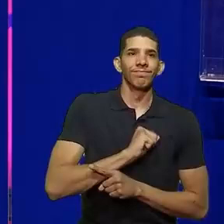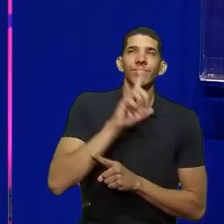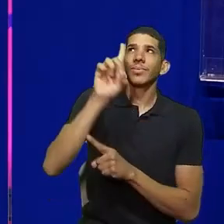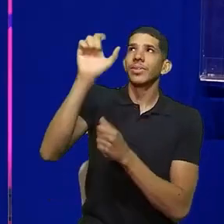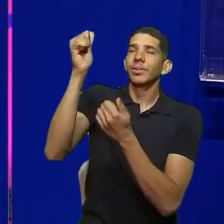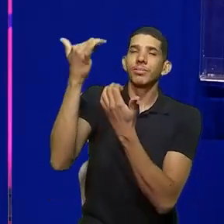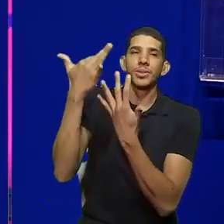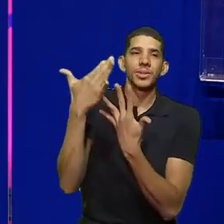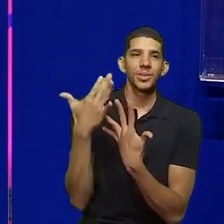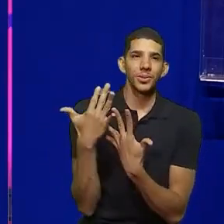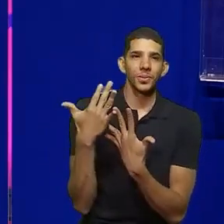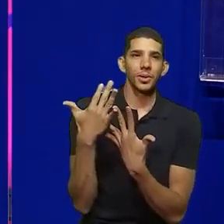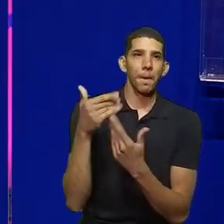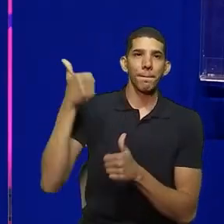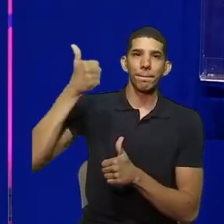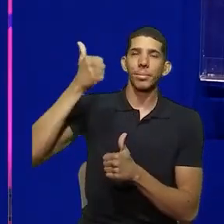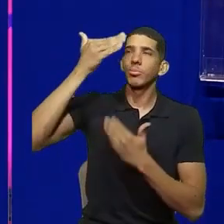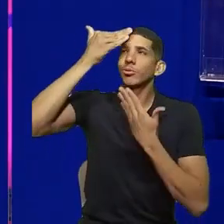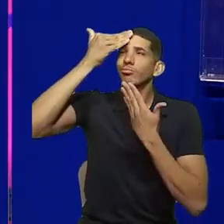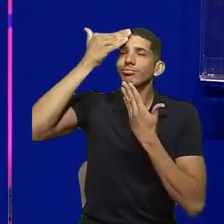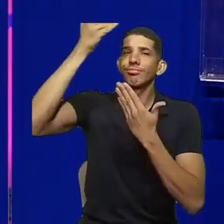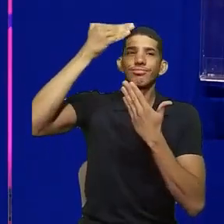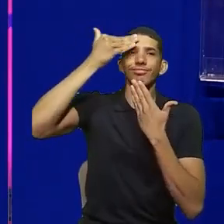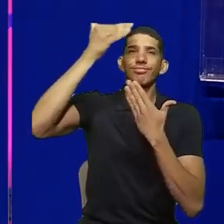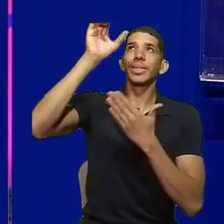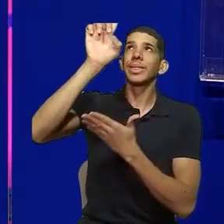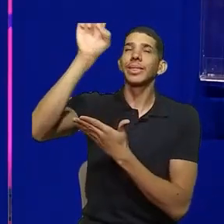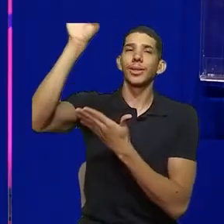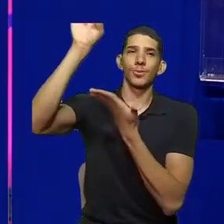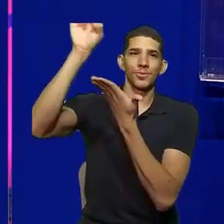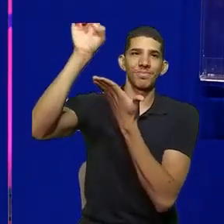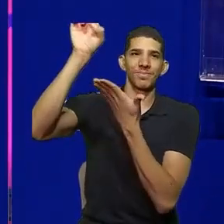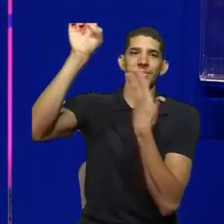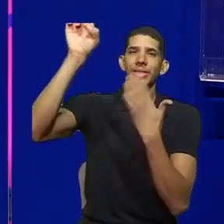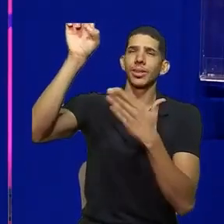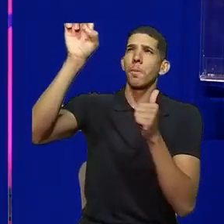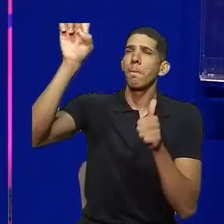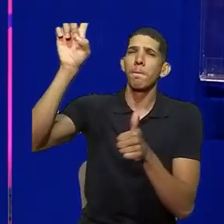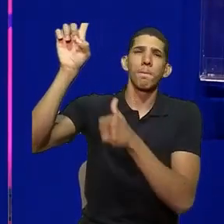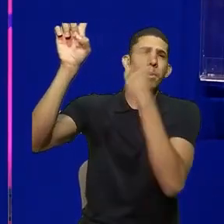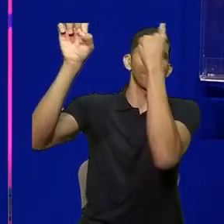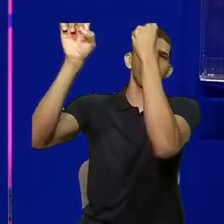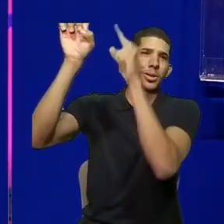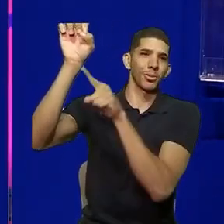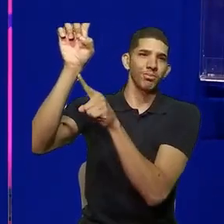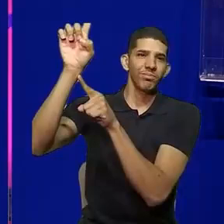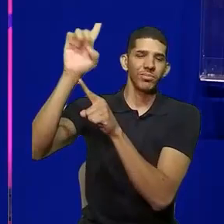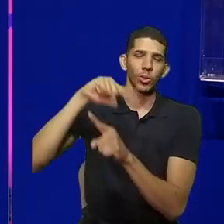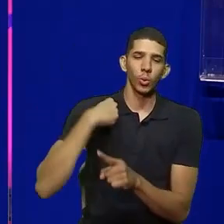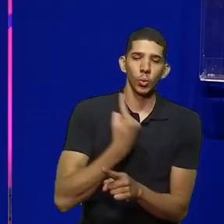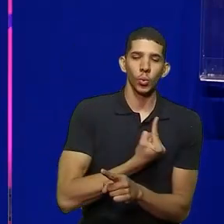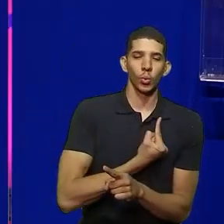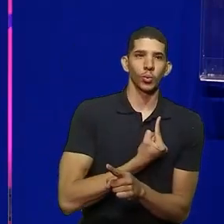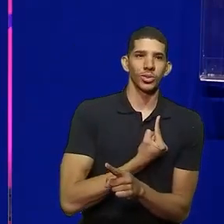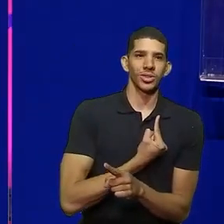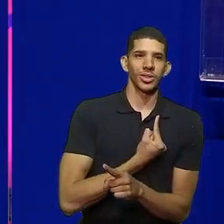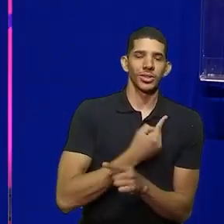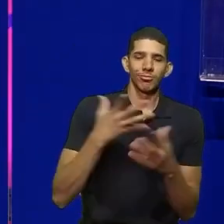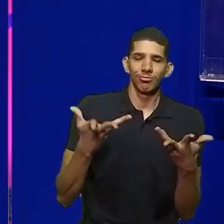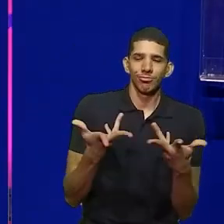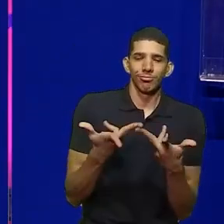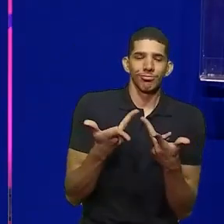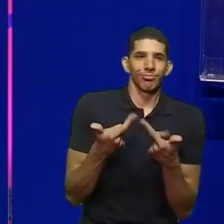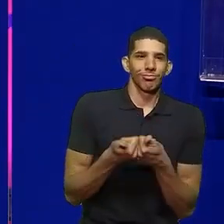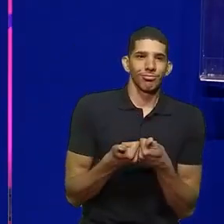Eu agradeço primeiramente a Deus por tudo que está acontecendo, porque está uma coisa fora de série,